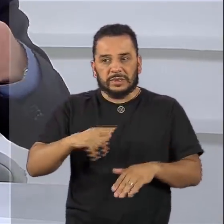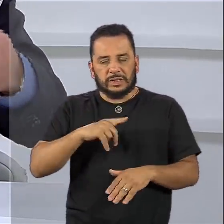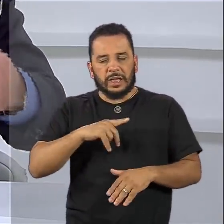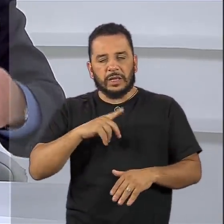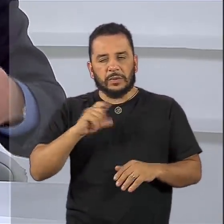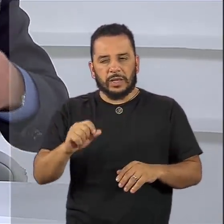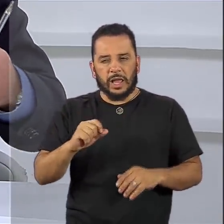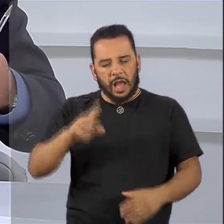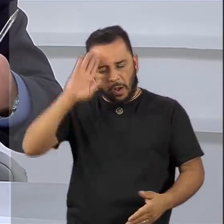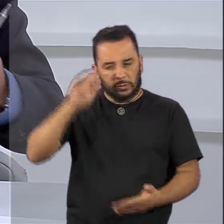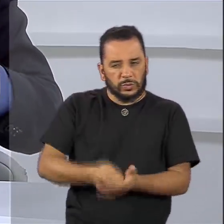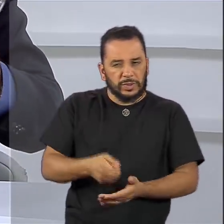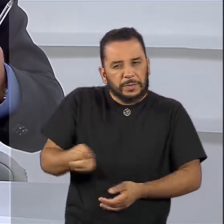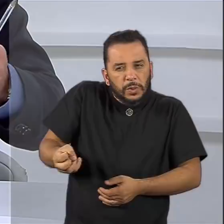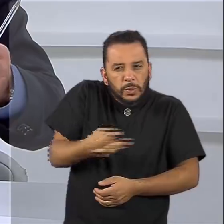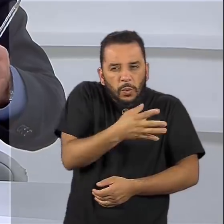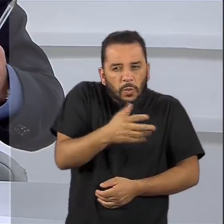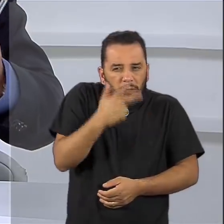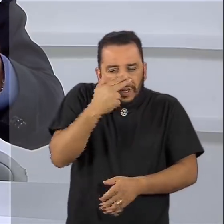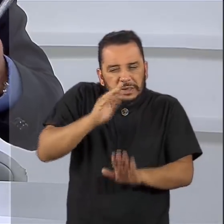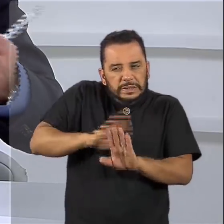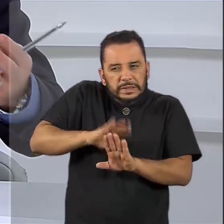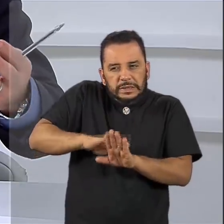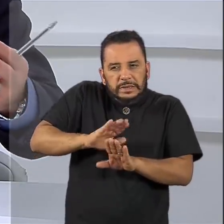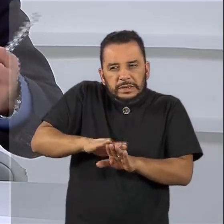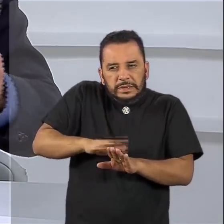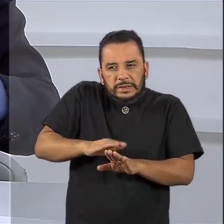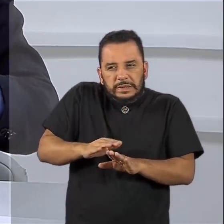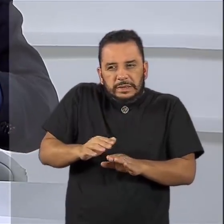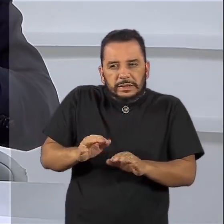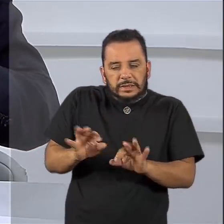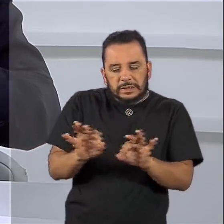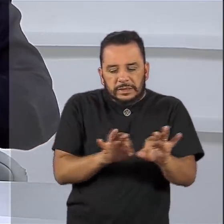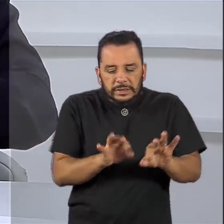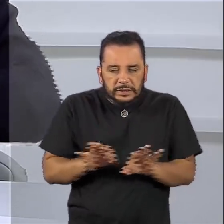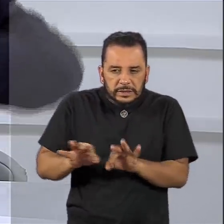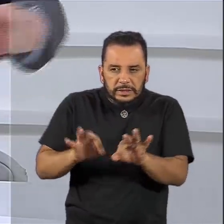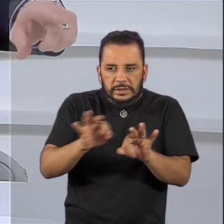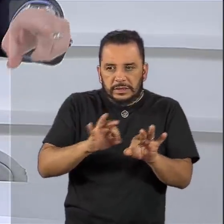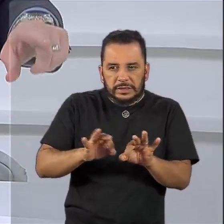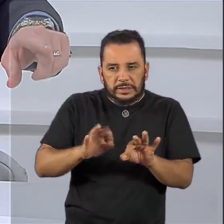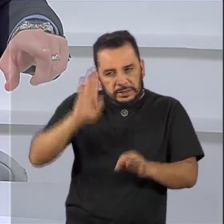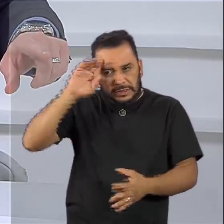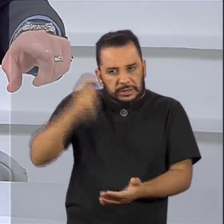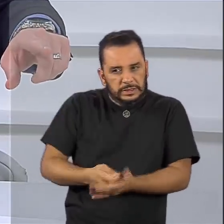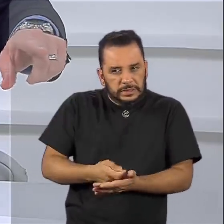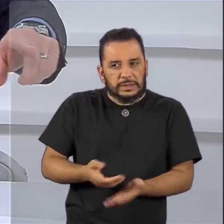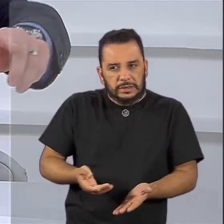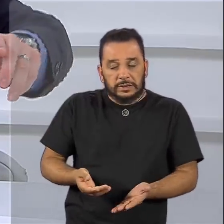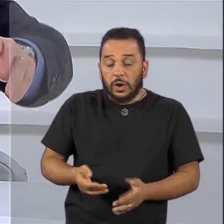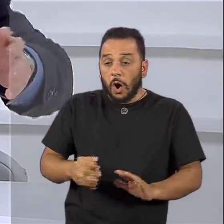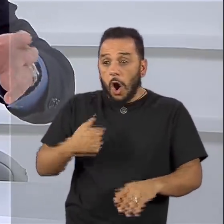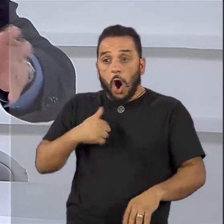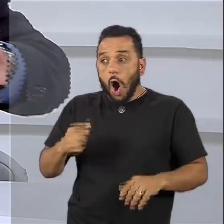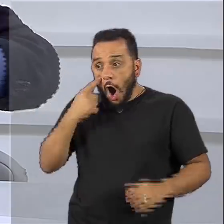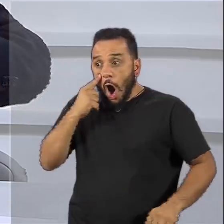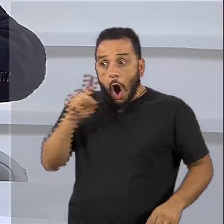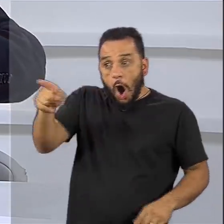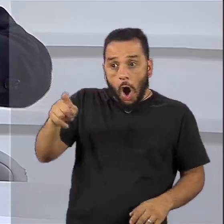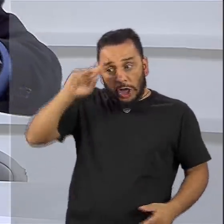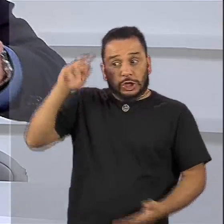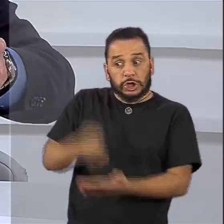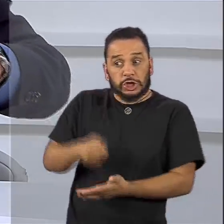autoritarismo incremental, um autoritarismo que até se vale do fato de que você não pode dizer, olha, há uma ditadura ali. Você fala, mas é